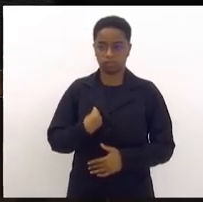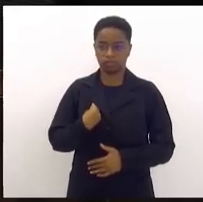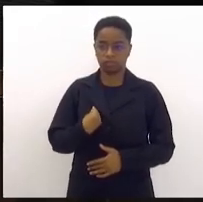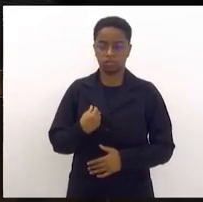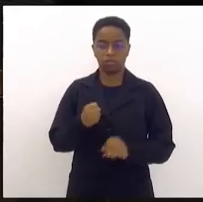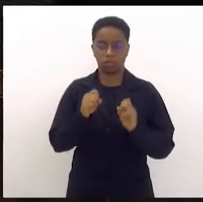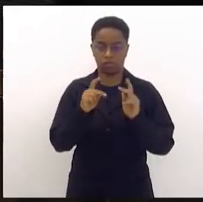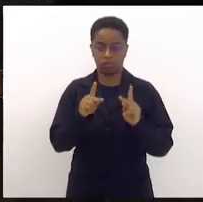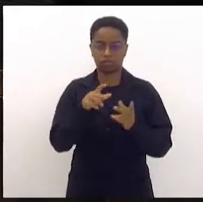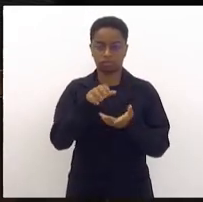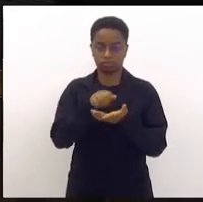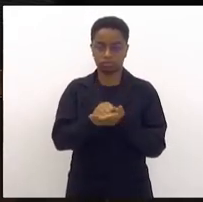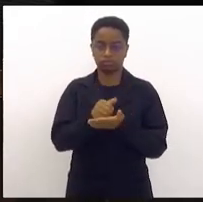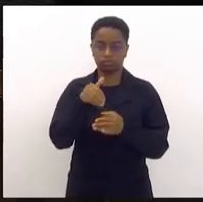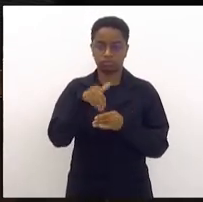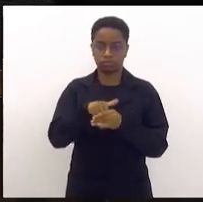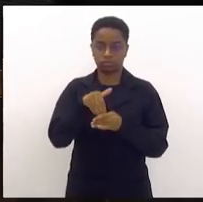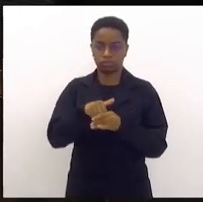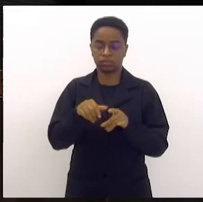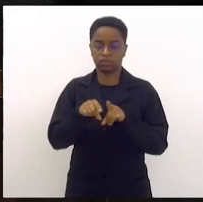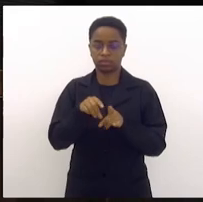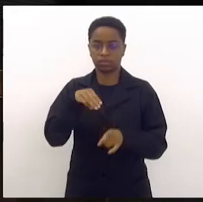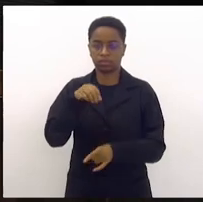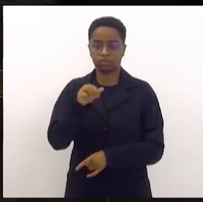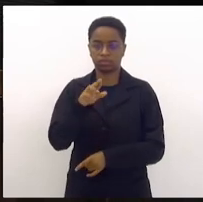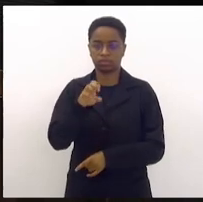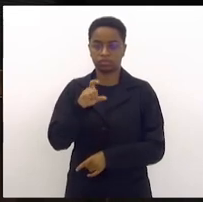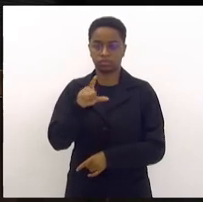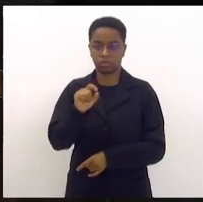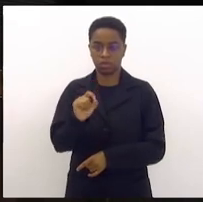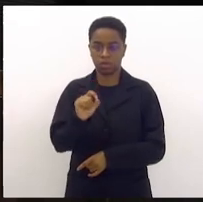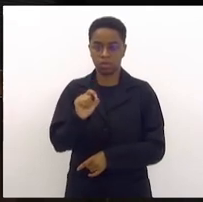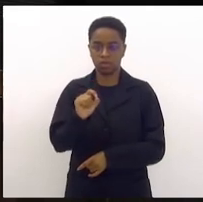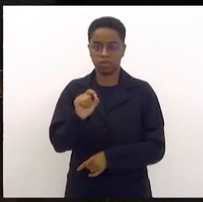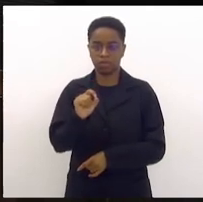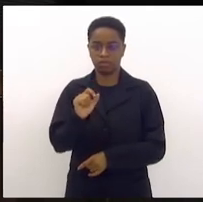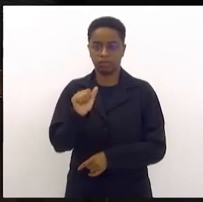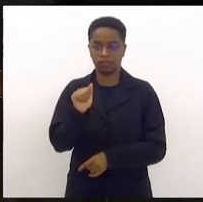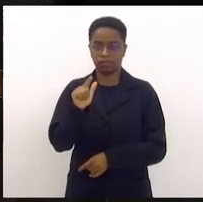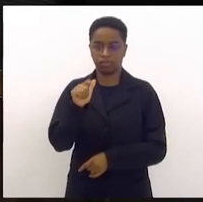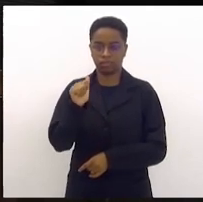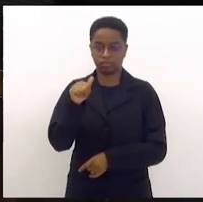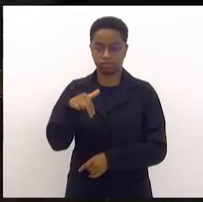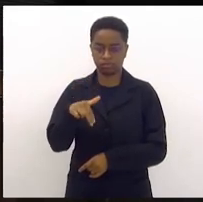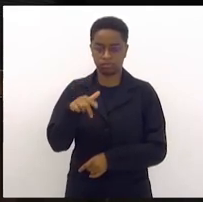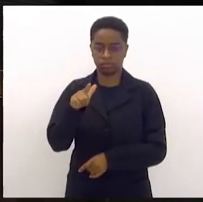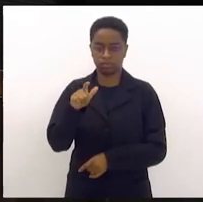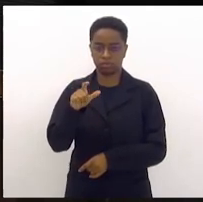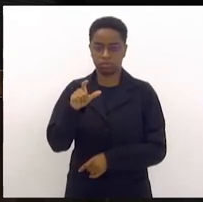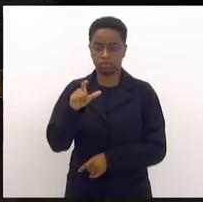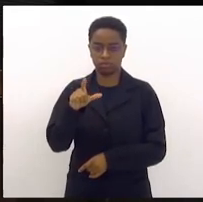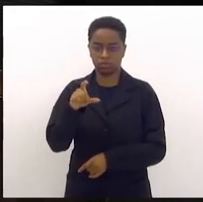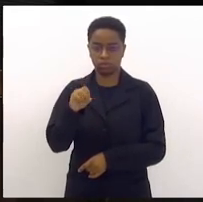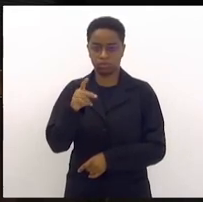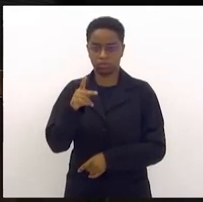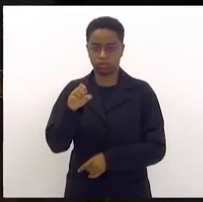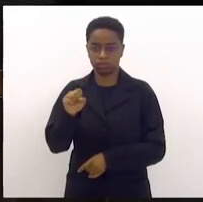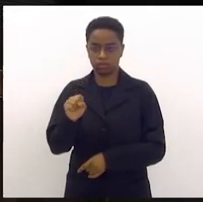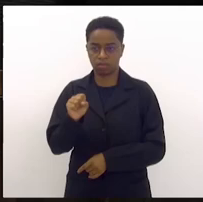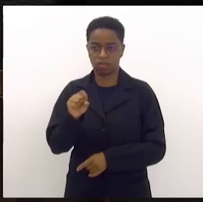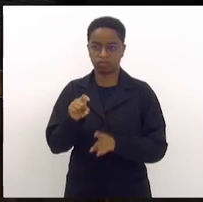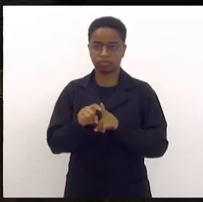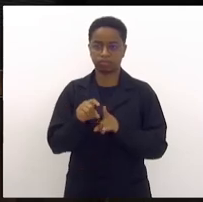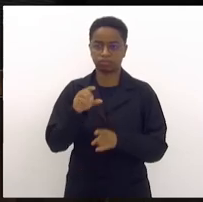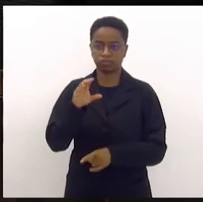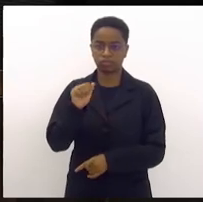Está consignando já? Marcelo Dino, Alan Lopes, o doutor